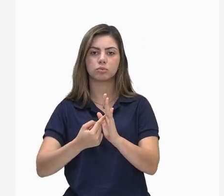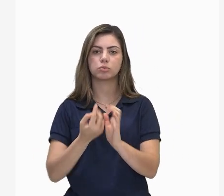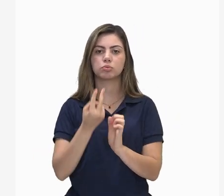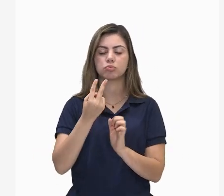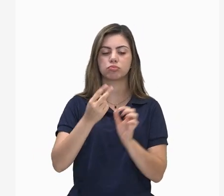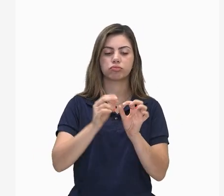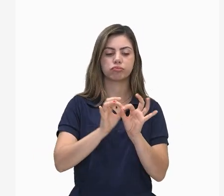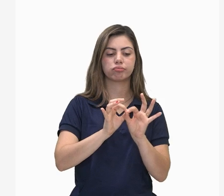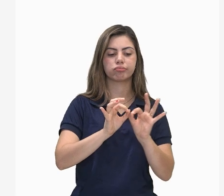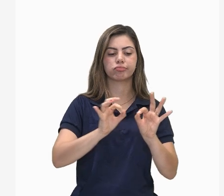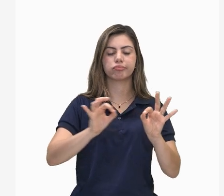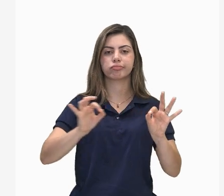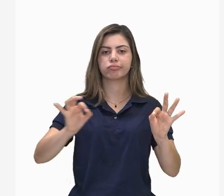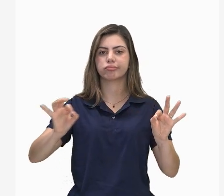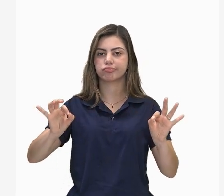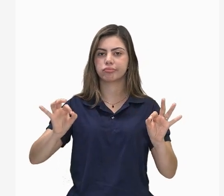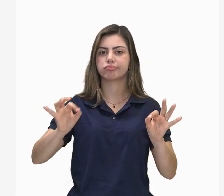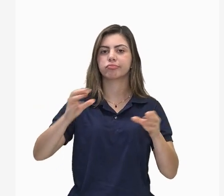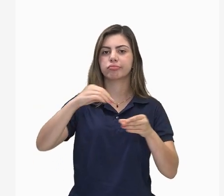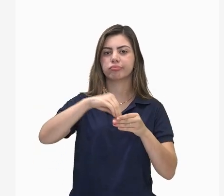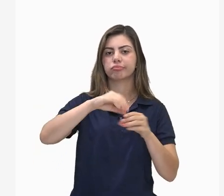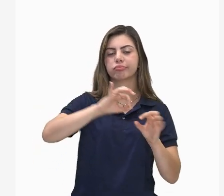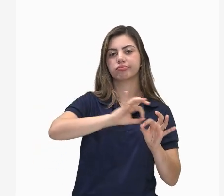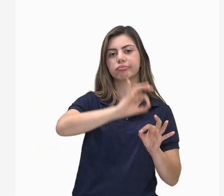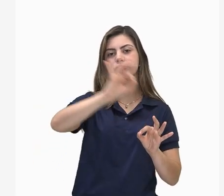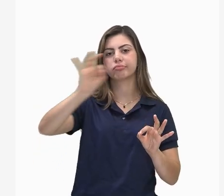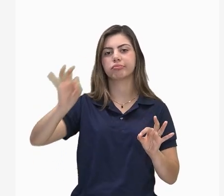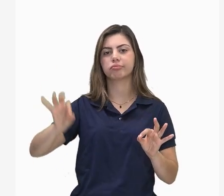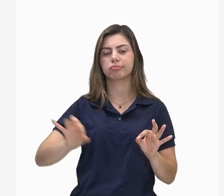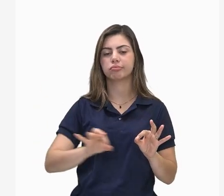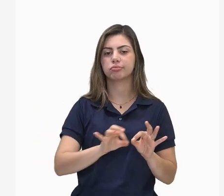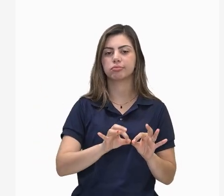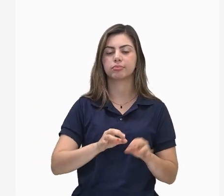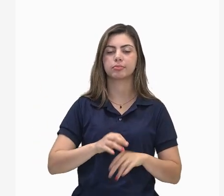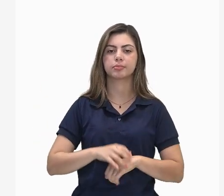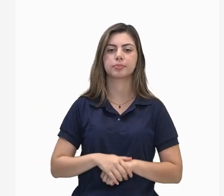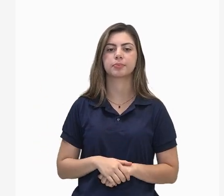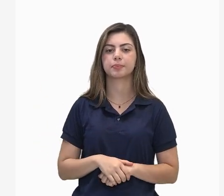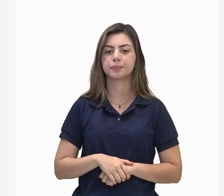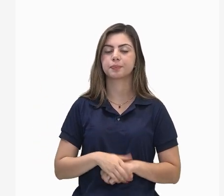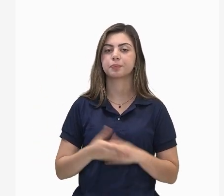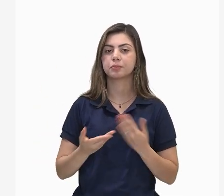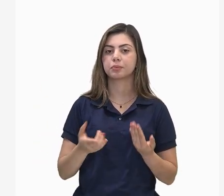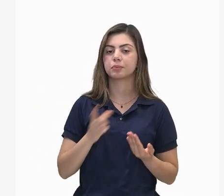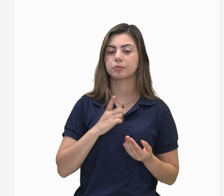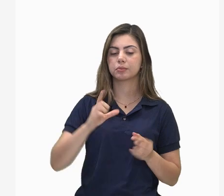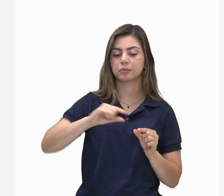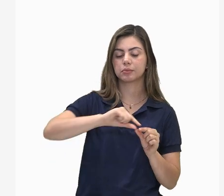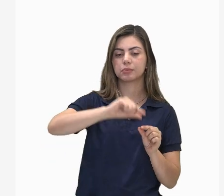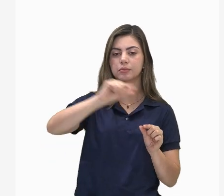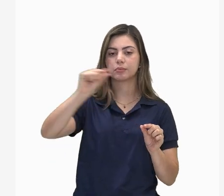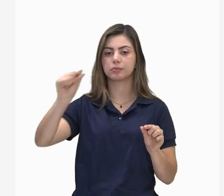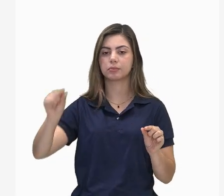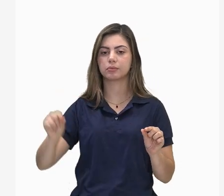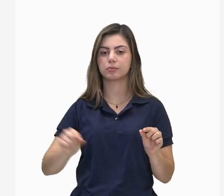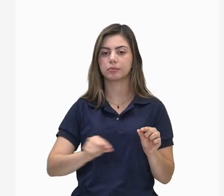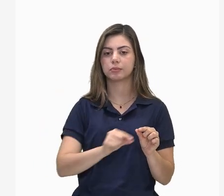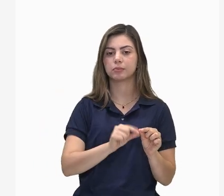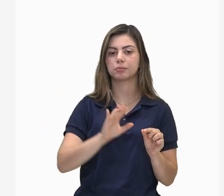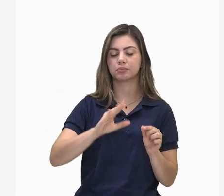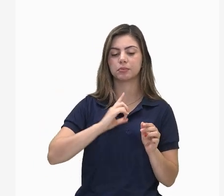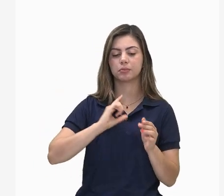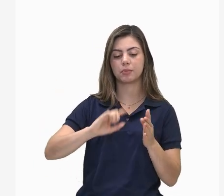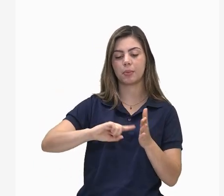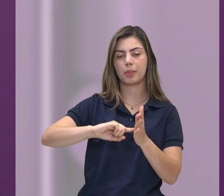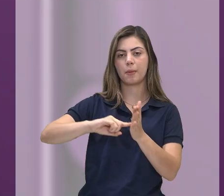tá? Então, você tem uma circunferência, aí você traça um segmento de um ponto a um outro